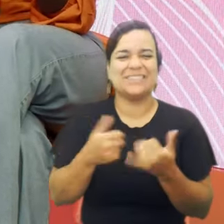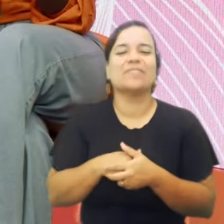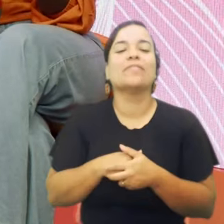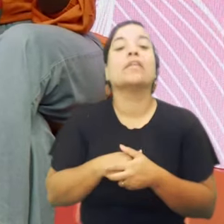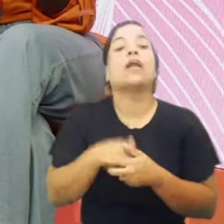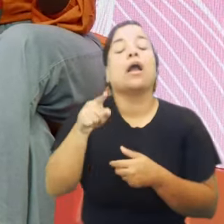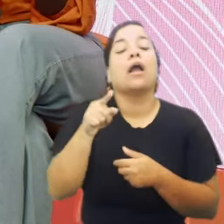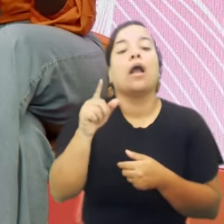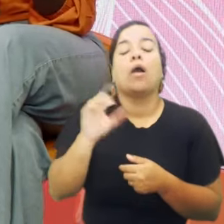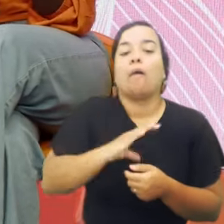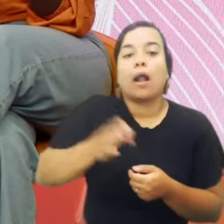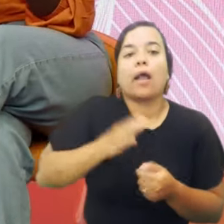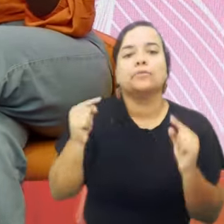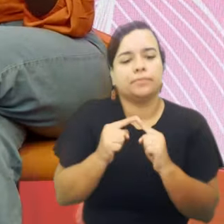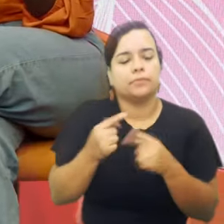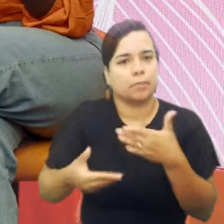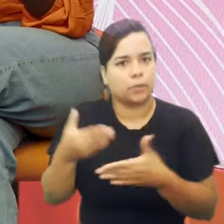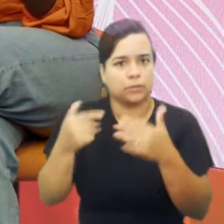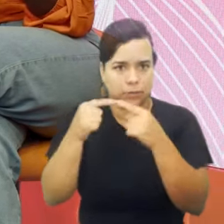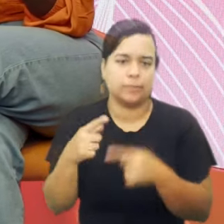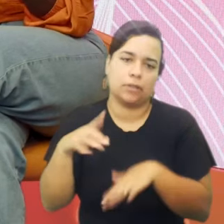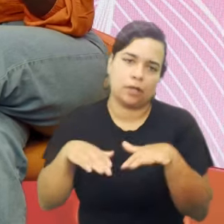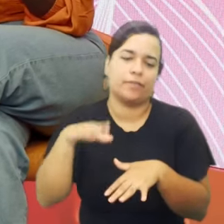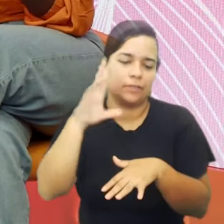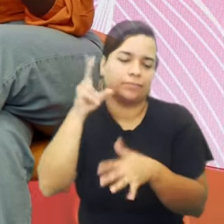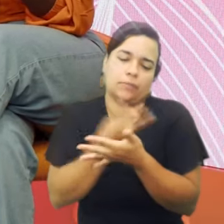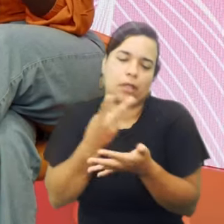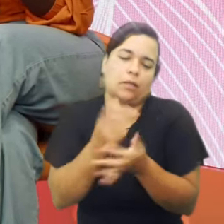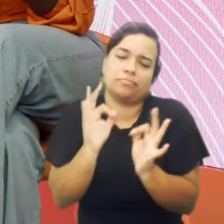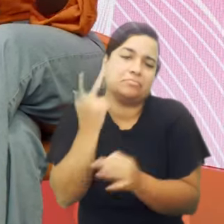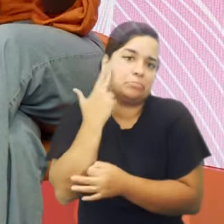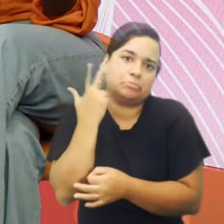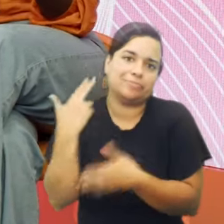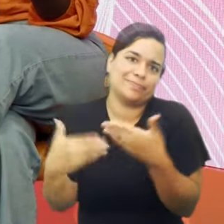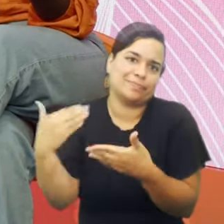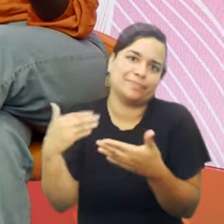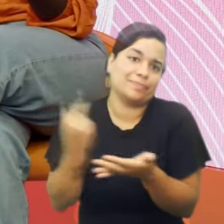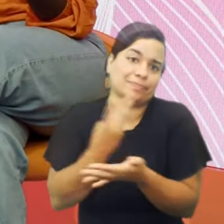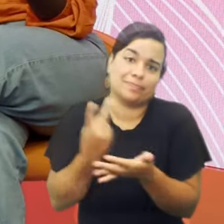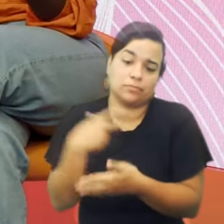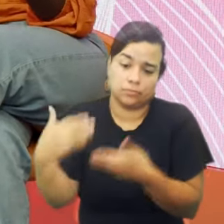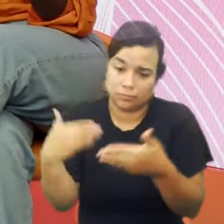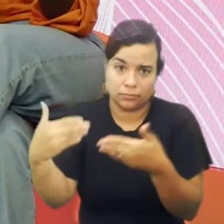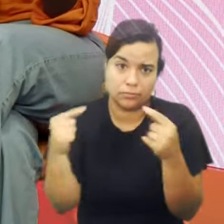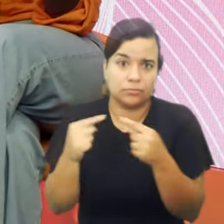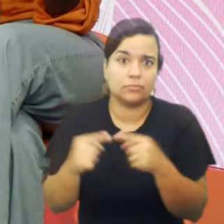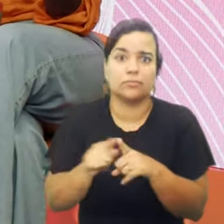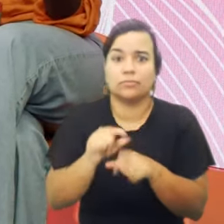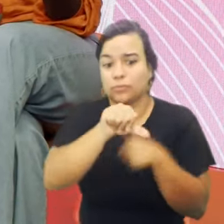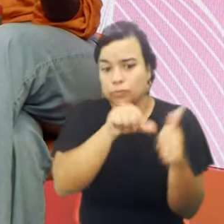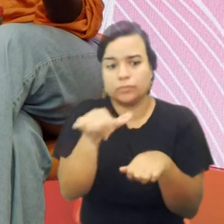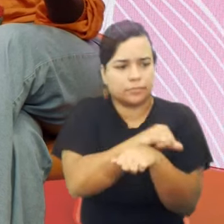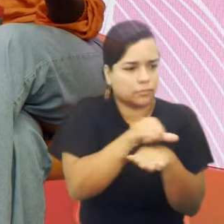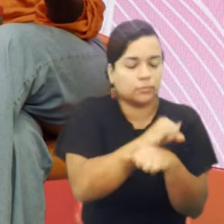ela faz parte do processo, o erro, como a gente falou aqui várias vezes, também faz parte do processo, errar faz parte do processo, recalcular a